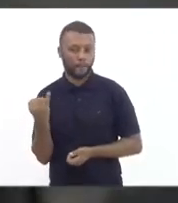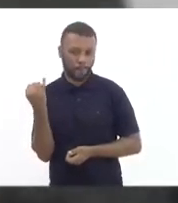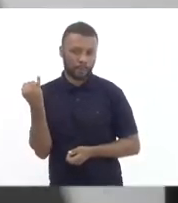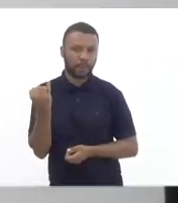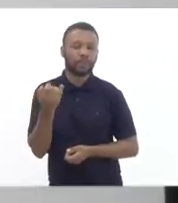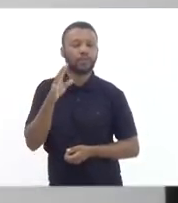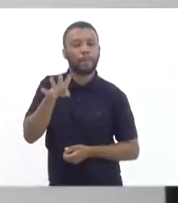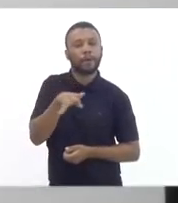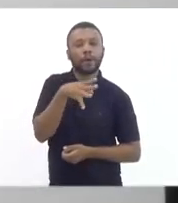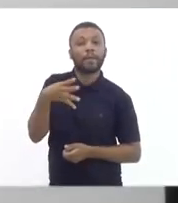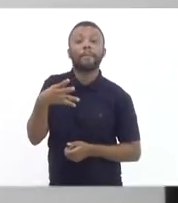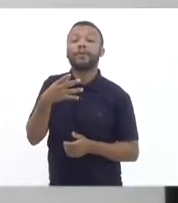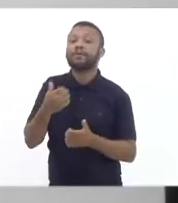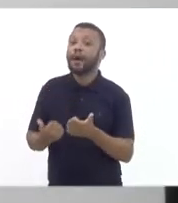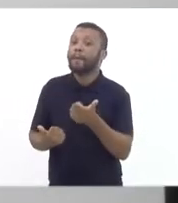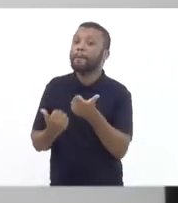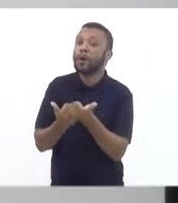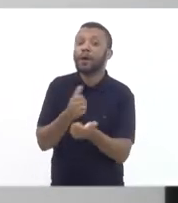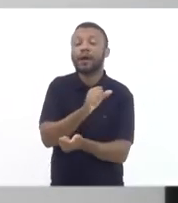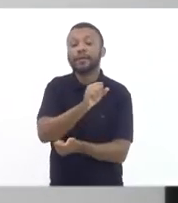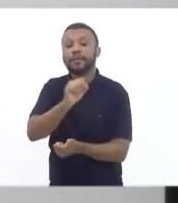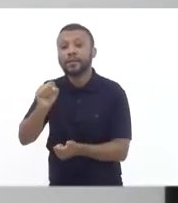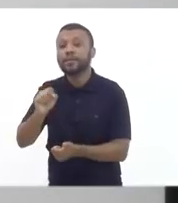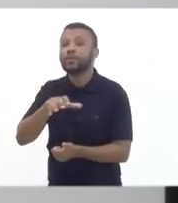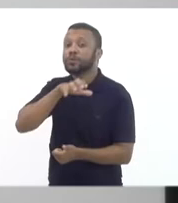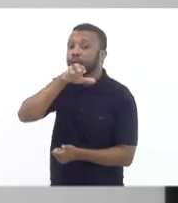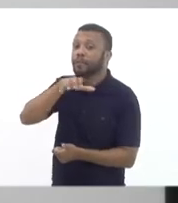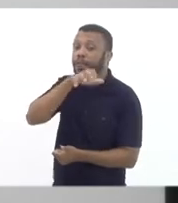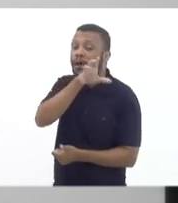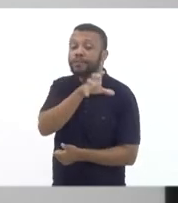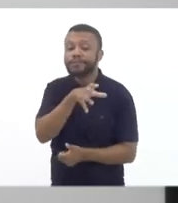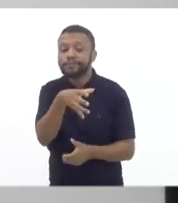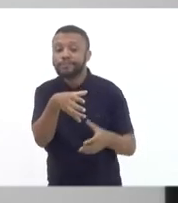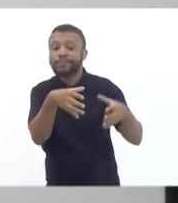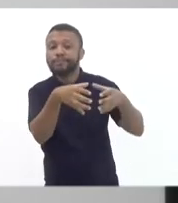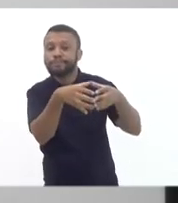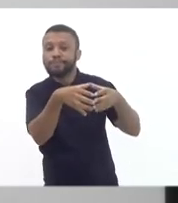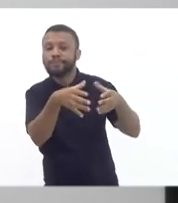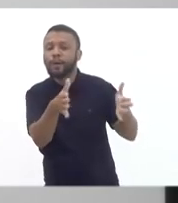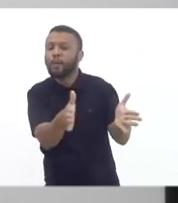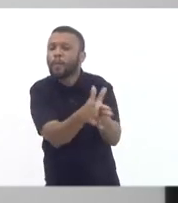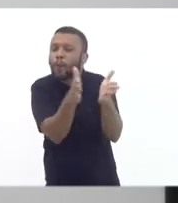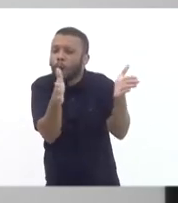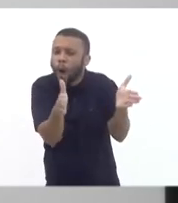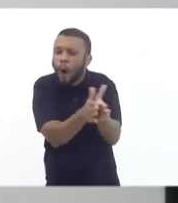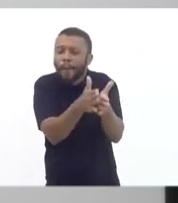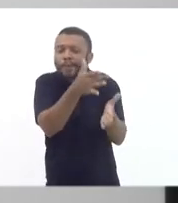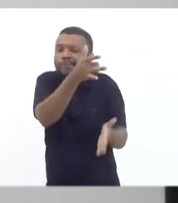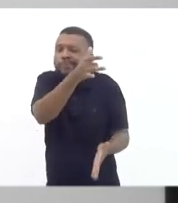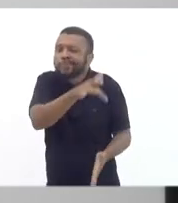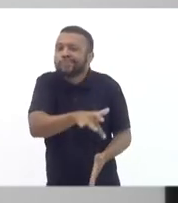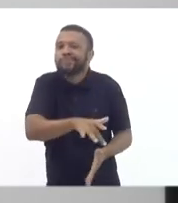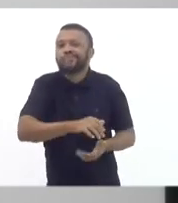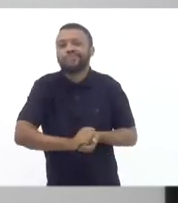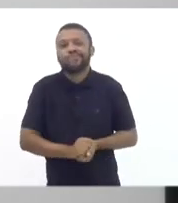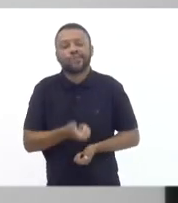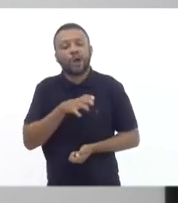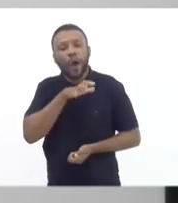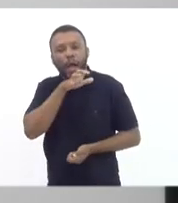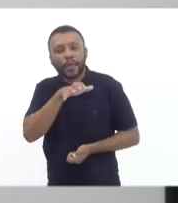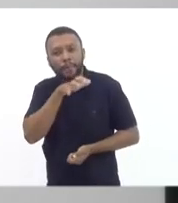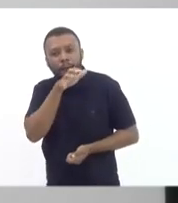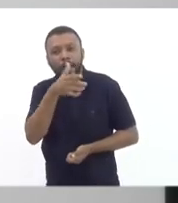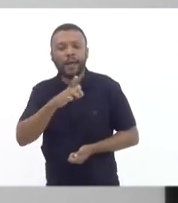programa de apoio e assistência aos animais comunitários, que são os mais vulneráveis, né? Aquele animal que tem seu